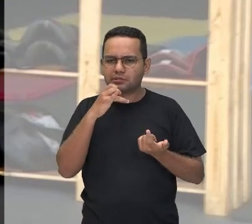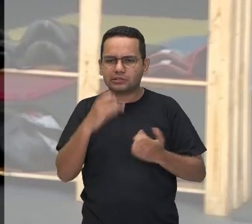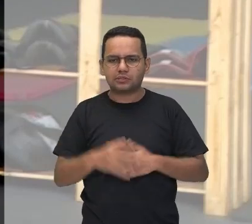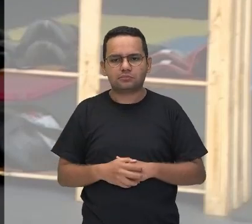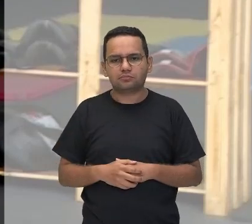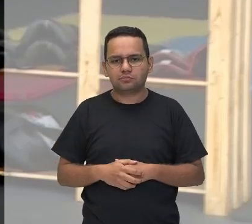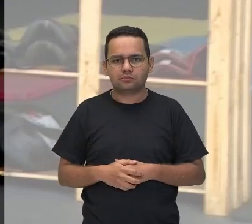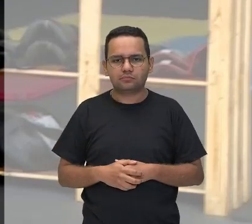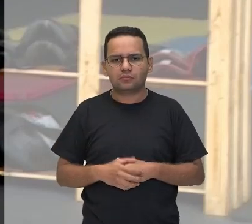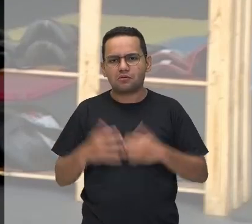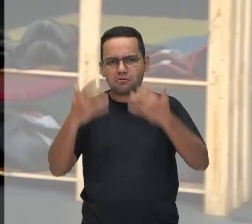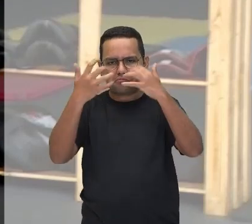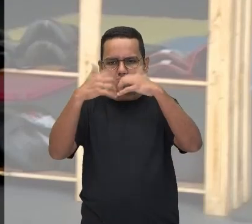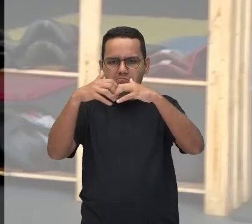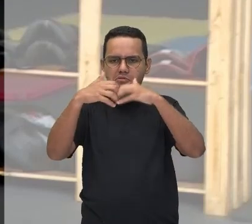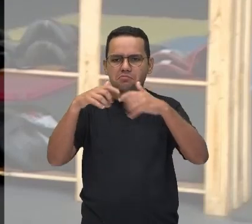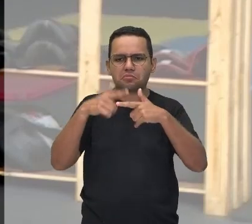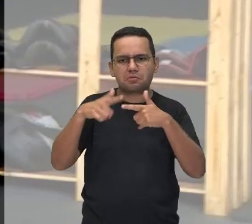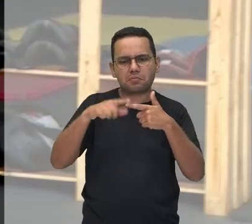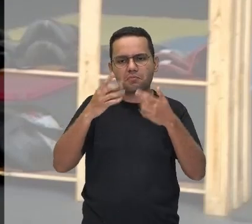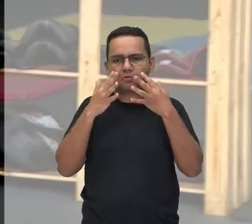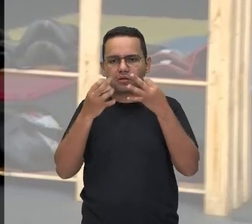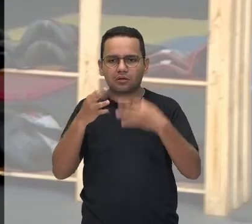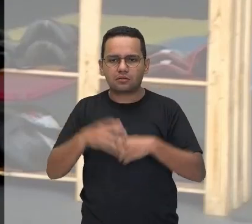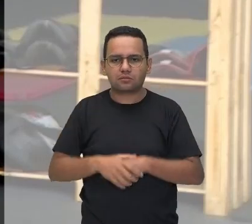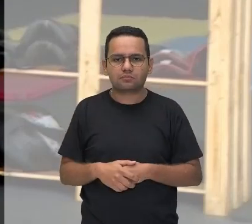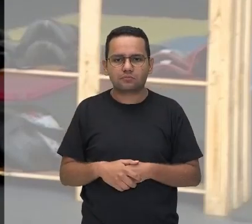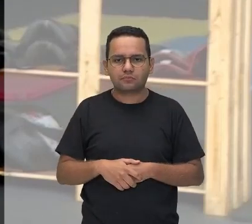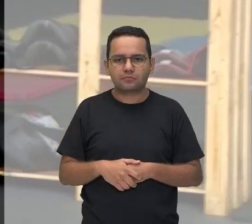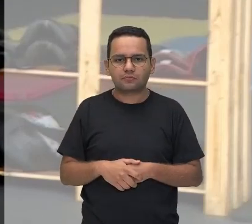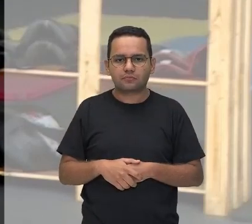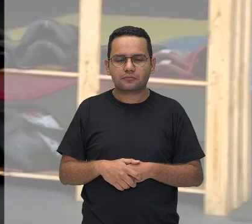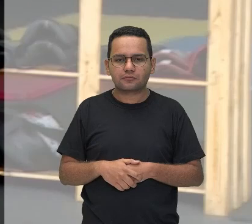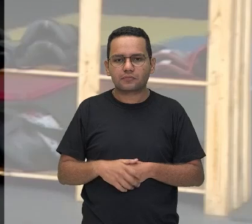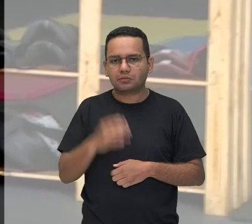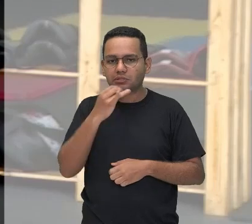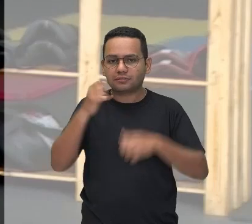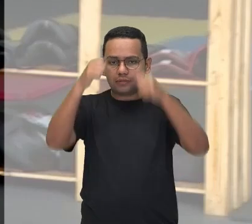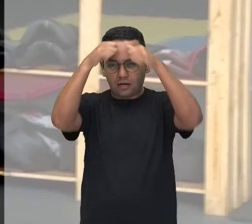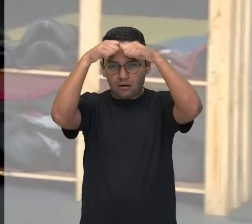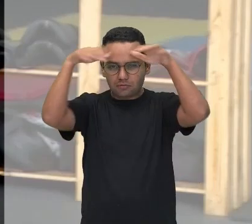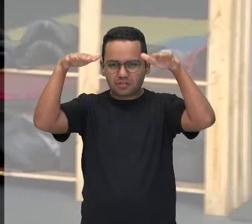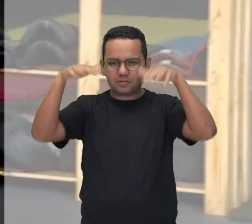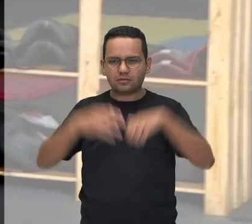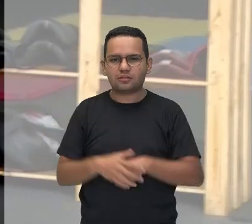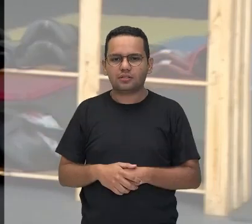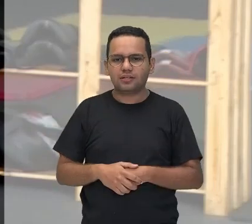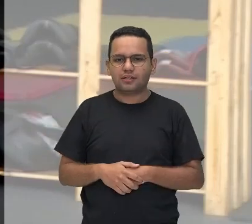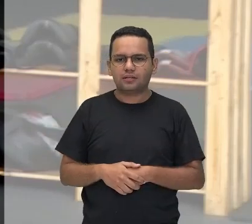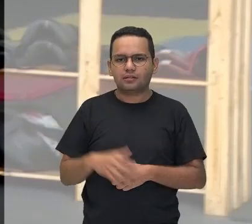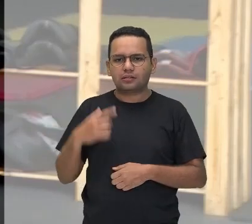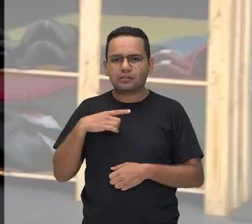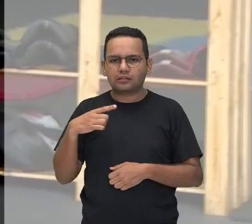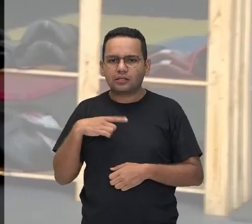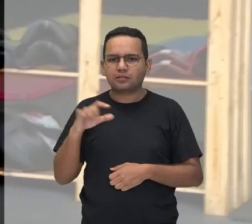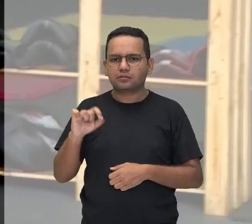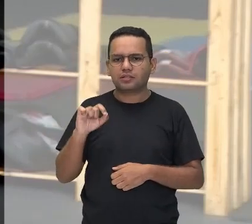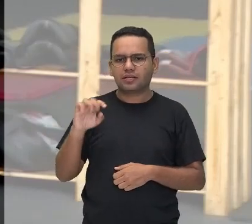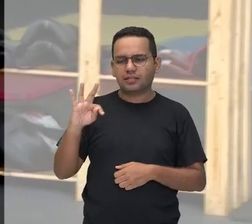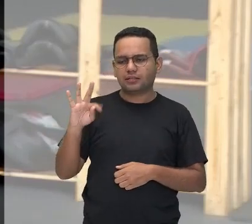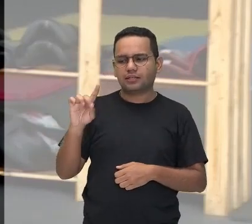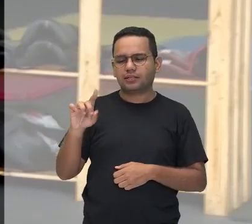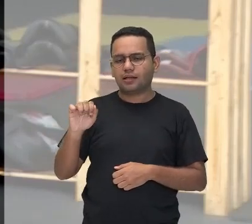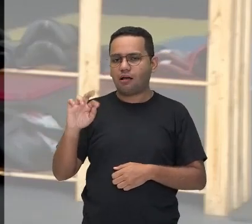problemas cognitivos, problemas de atenção, né? Como tem autista, tem pessoas que trabalham aqui com a gente, que treinam